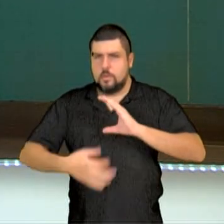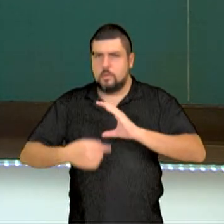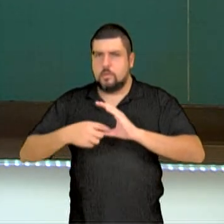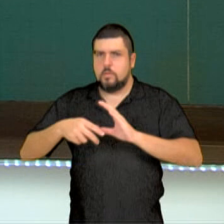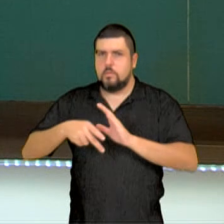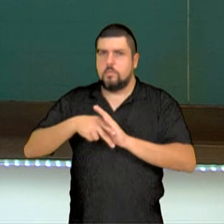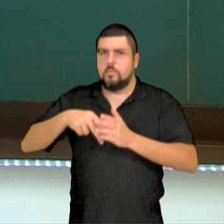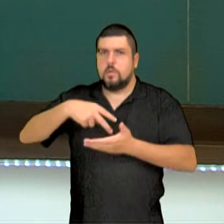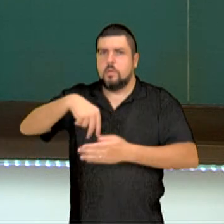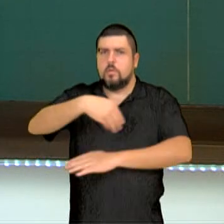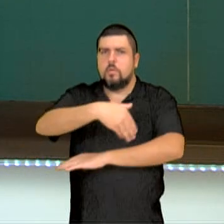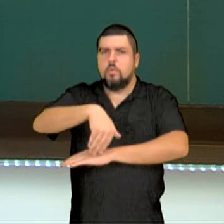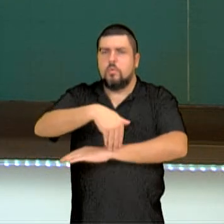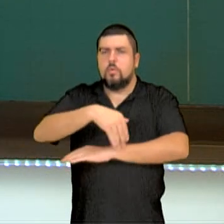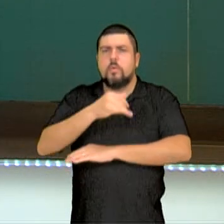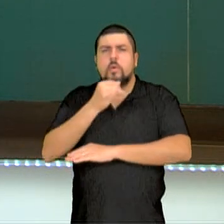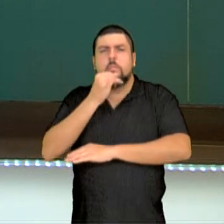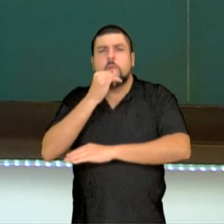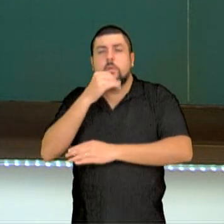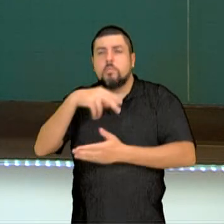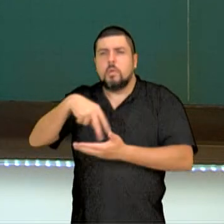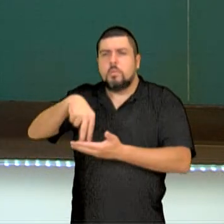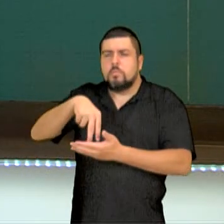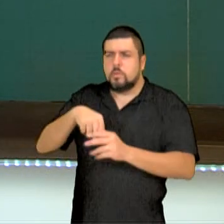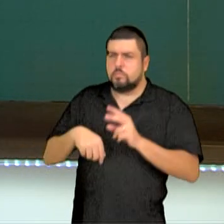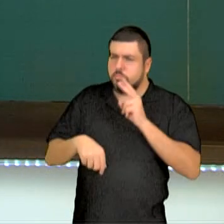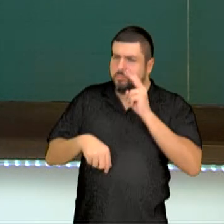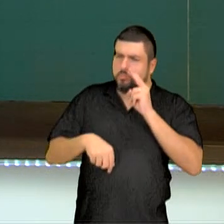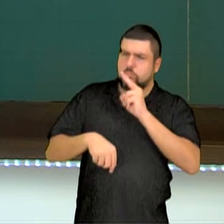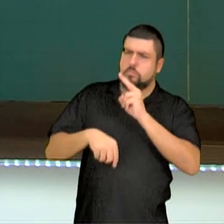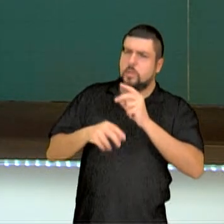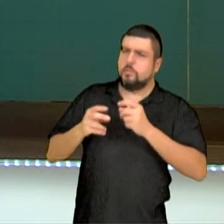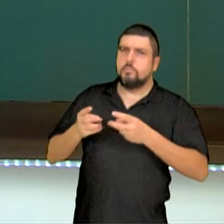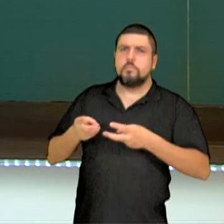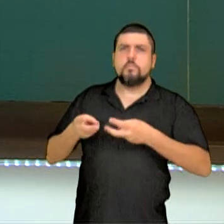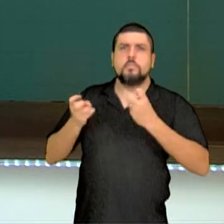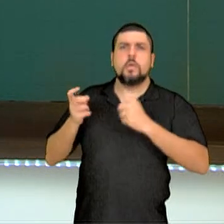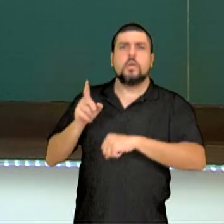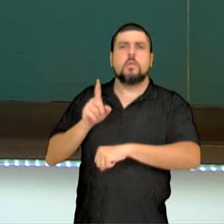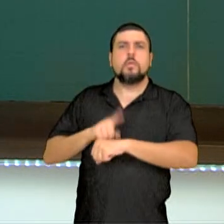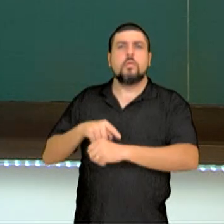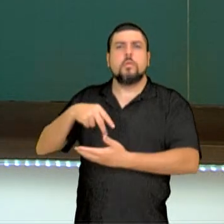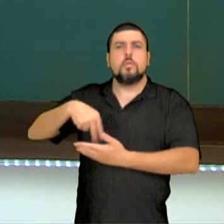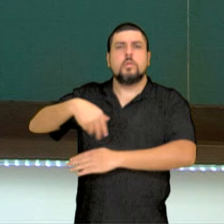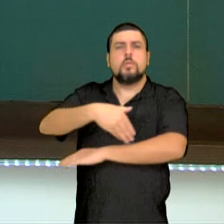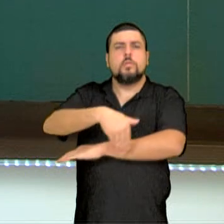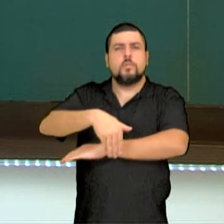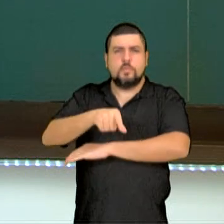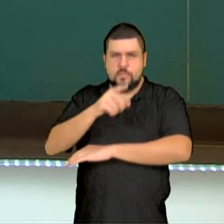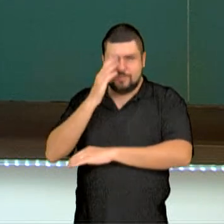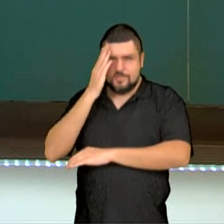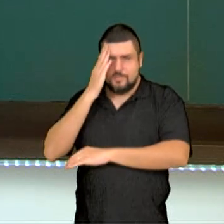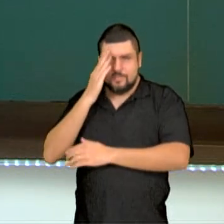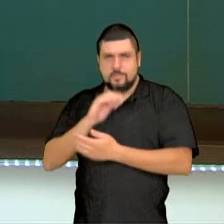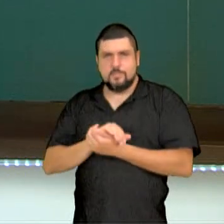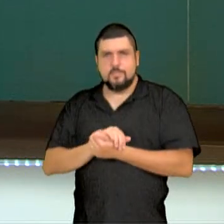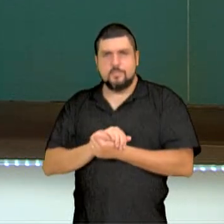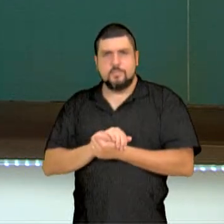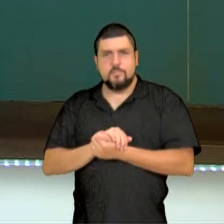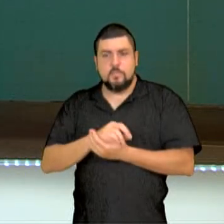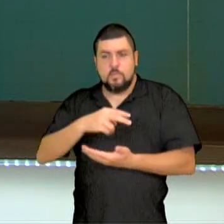ali a pessoa dançando e fala, olha, isso aí é uma característica. Você consegue dizer? E a dança de rua proporciona algum